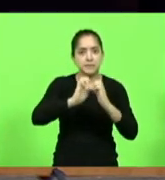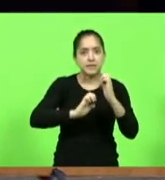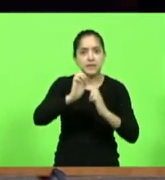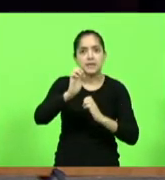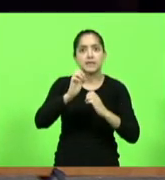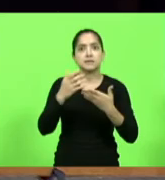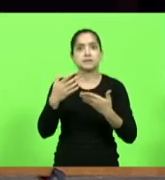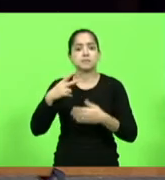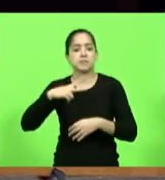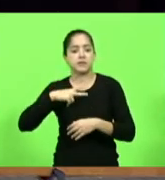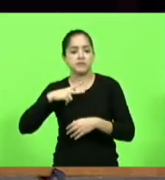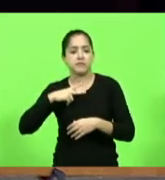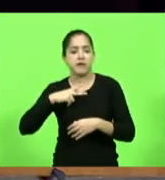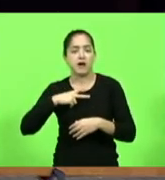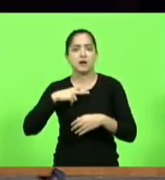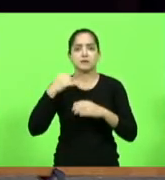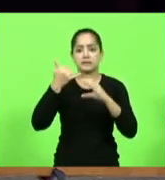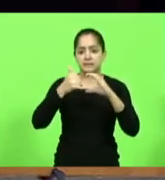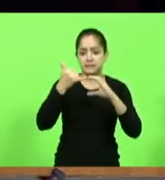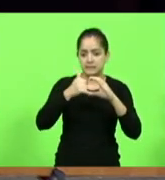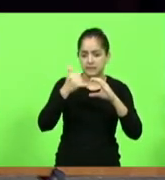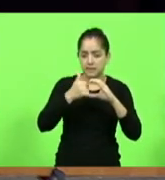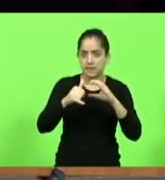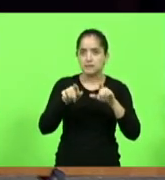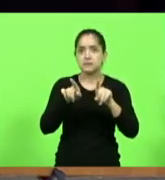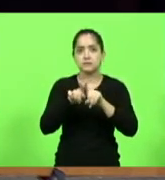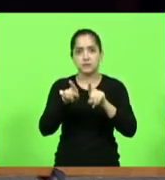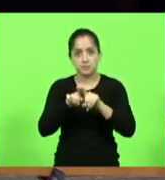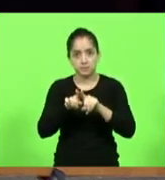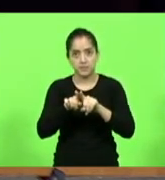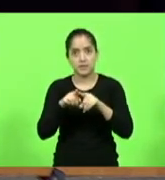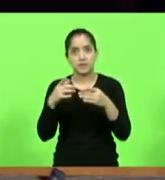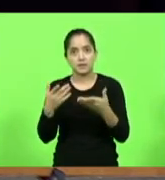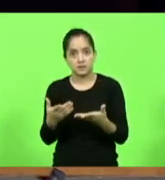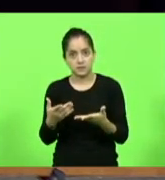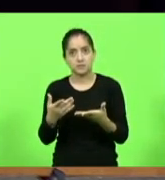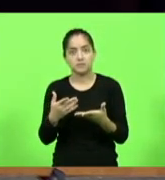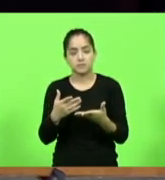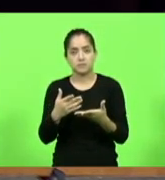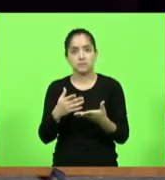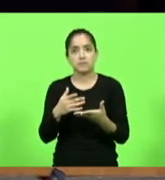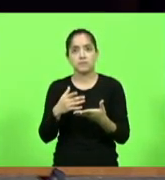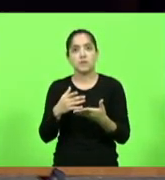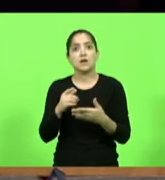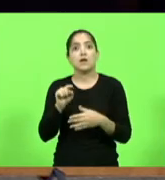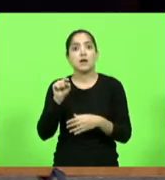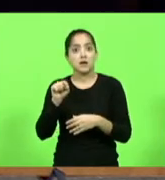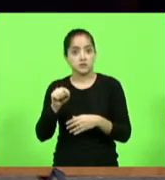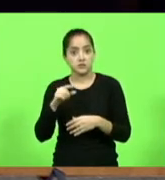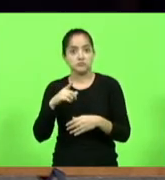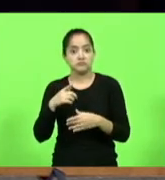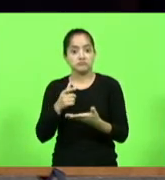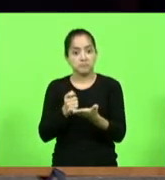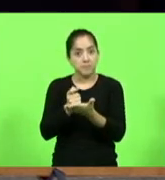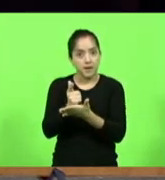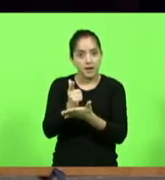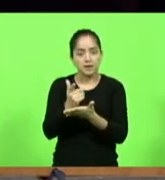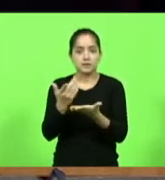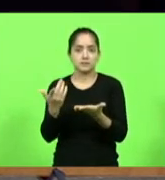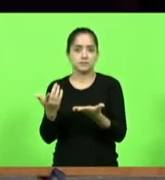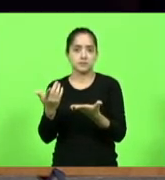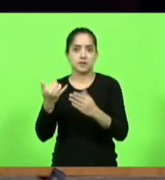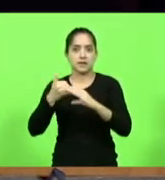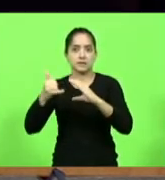empresa privada, Celesc, afinal de contas nós somos clientes é da Celesc. Nós não